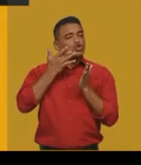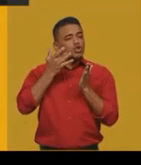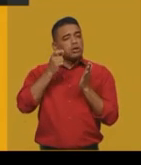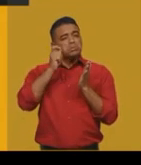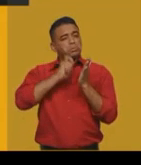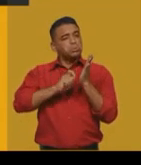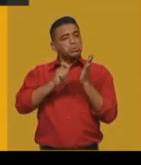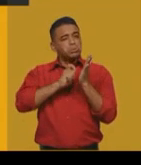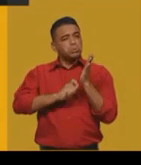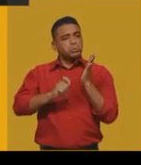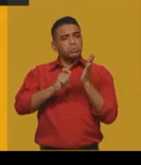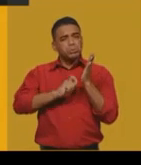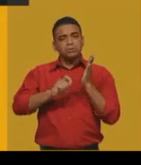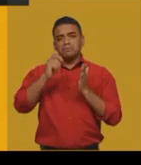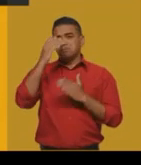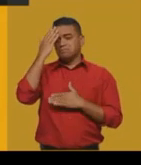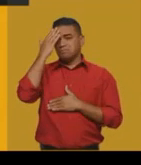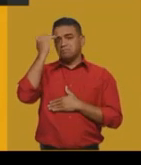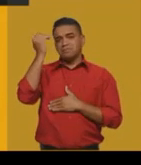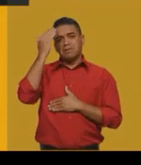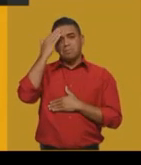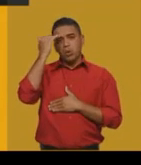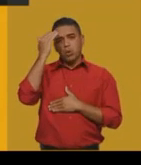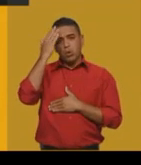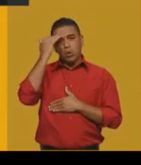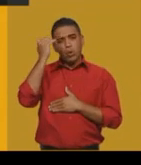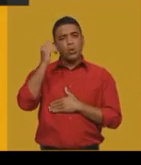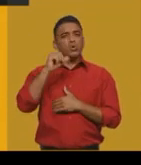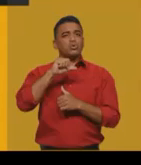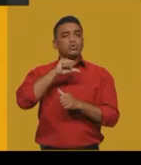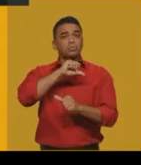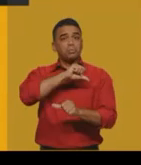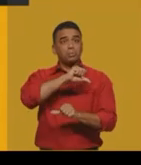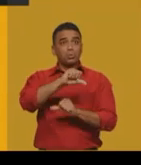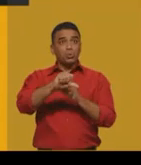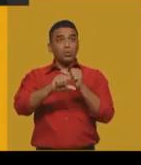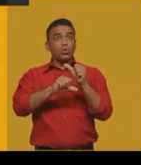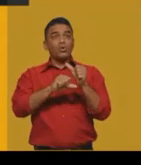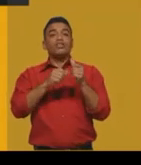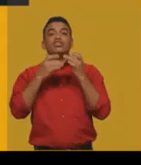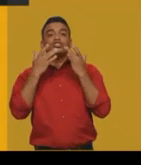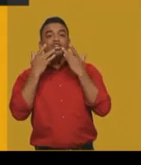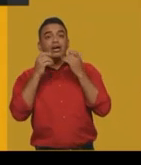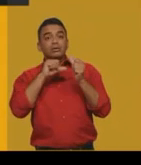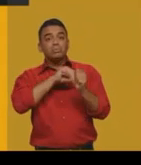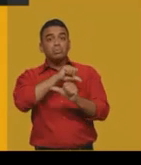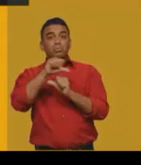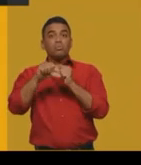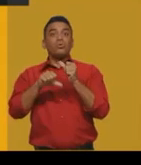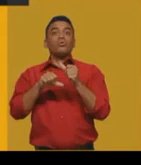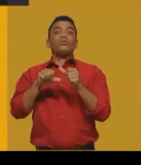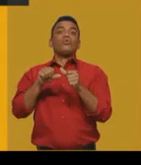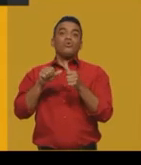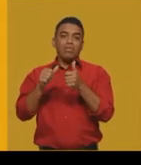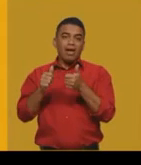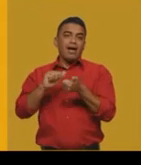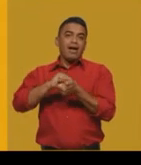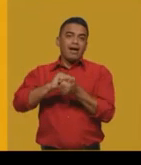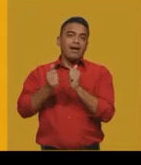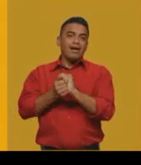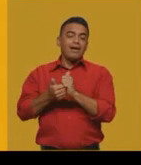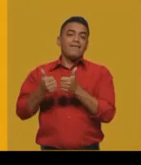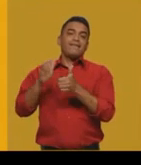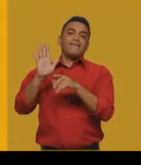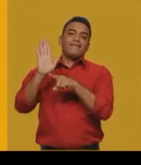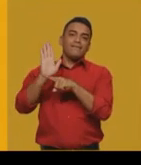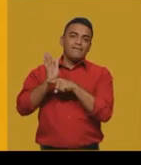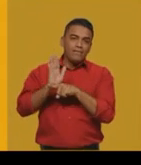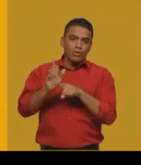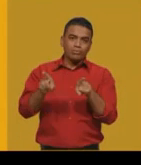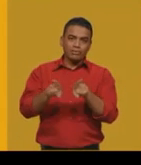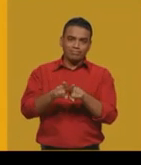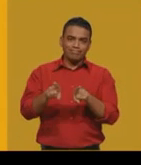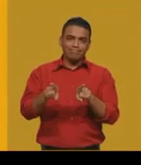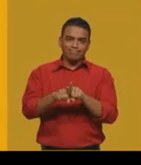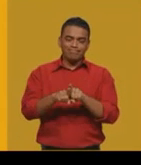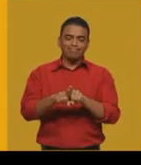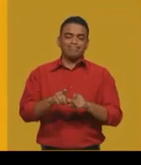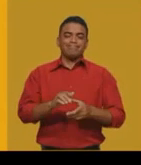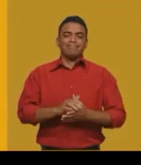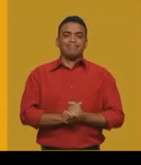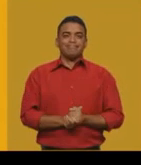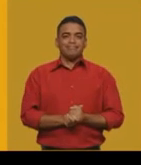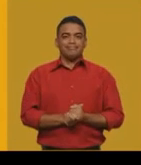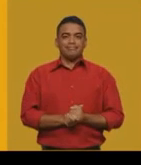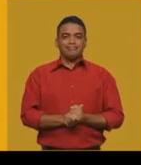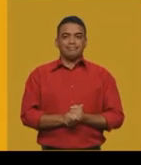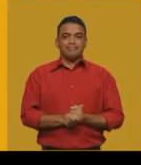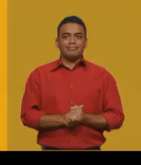muito conhecido, muitas peças que transformaram em filmes também, né? Então, é muito importante. Aí, uma